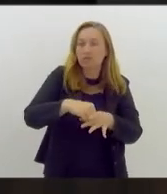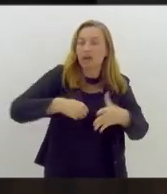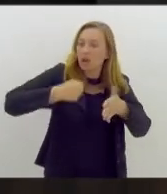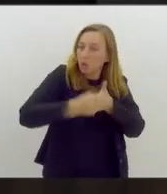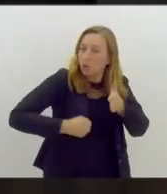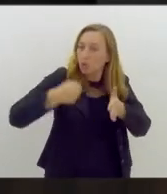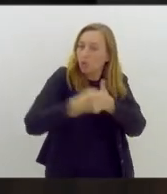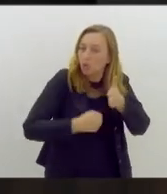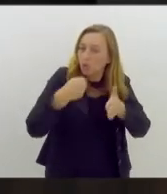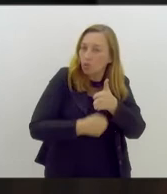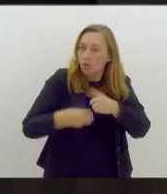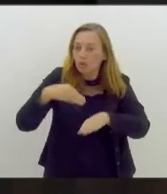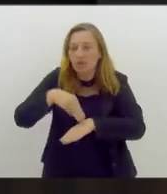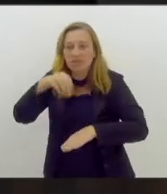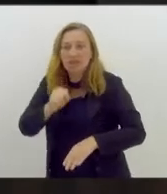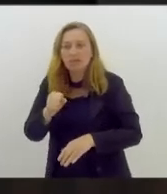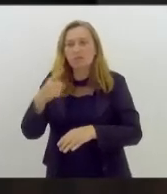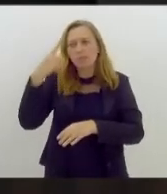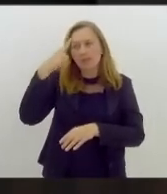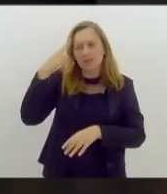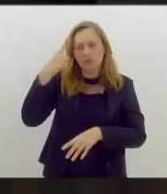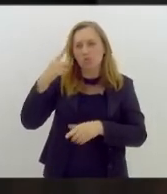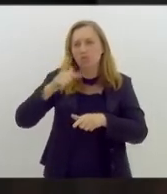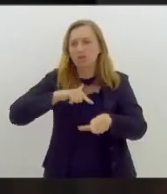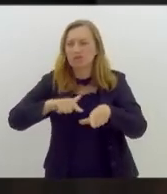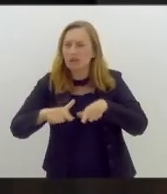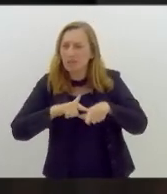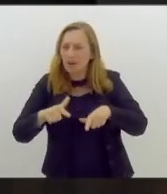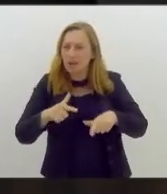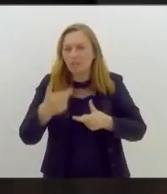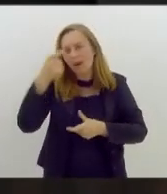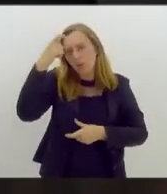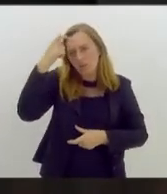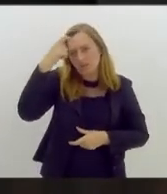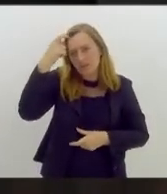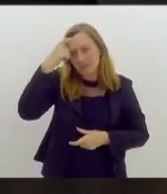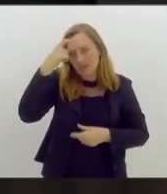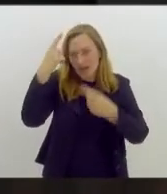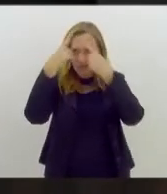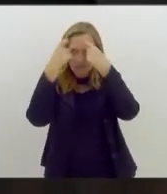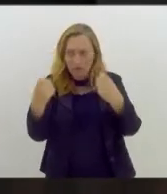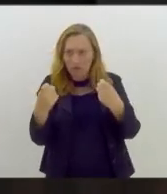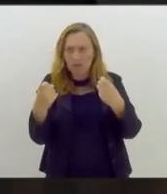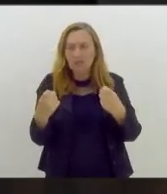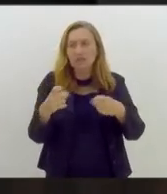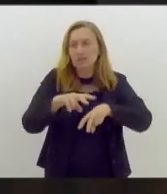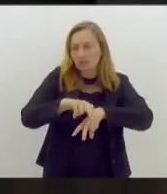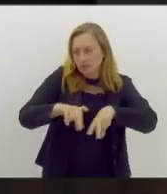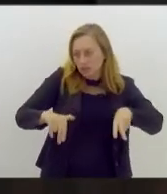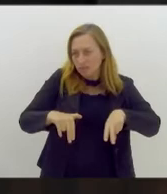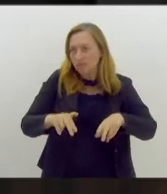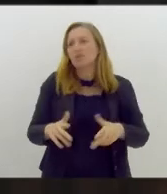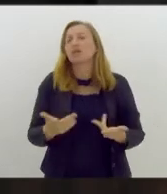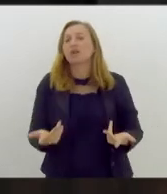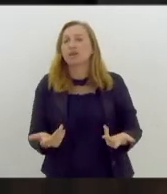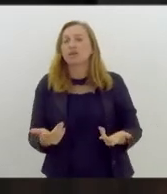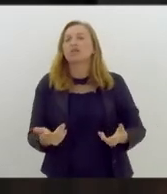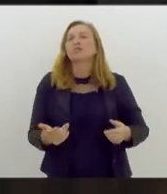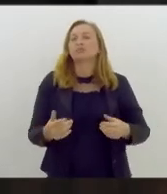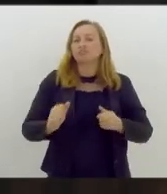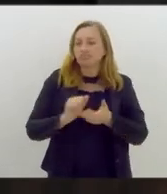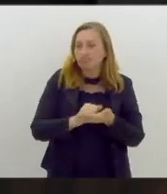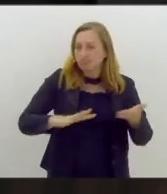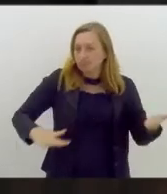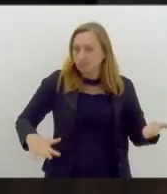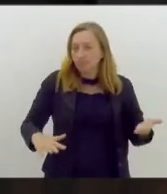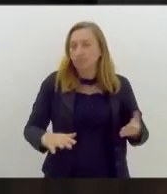o magistrado decidiu trabalhar em frente de conscientização sobre a violência de gênero. Em paralelo às